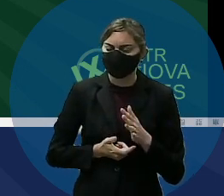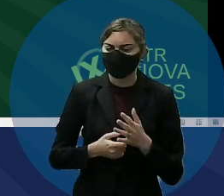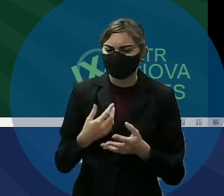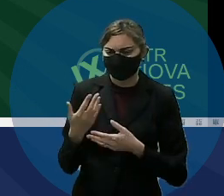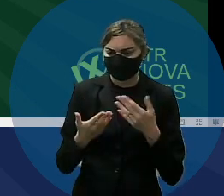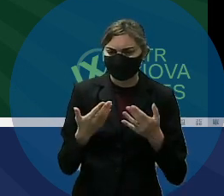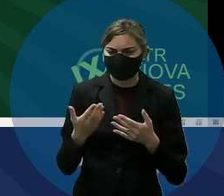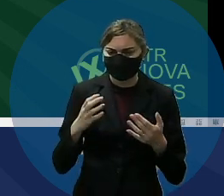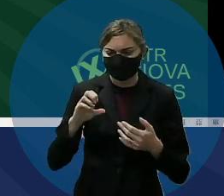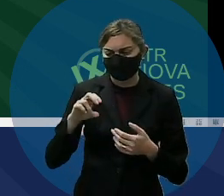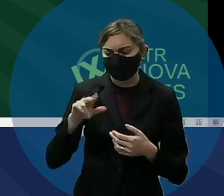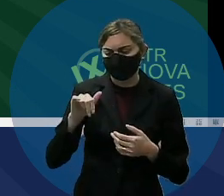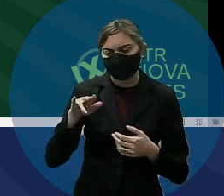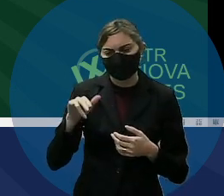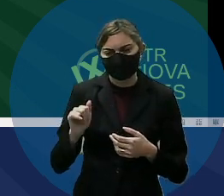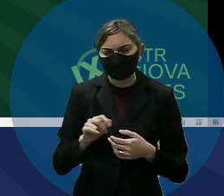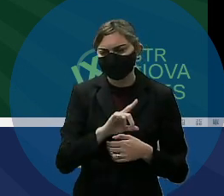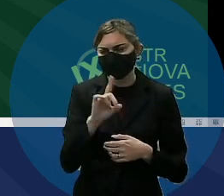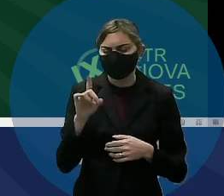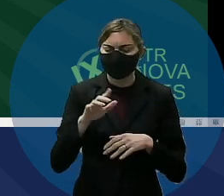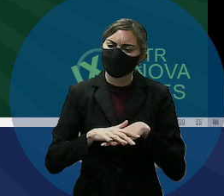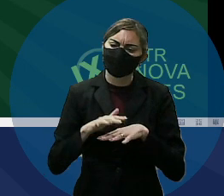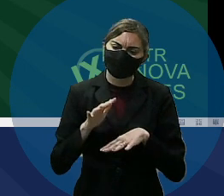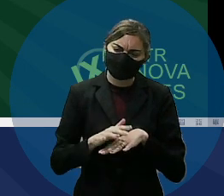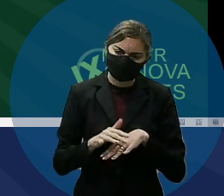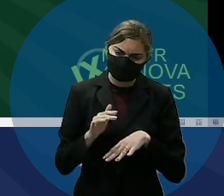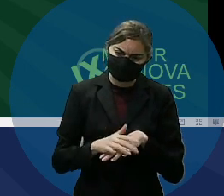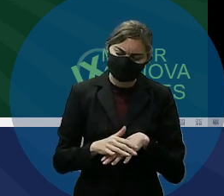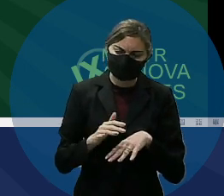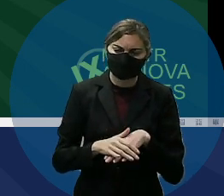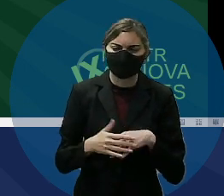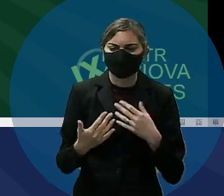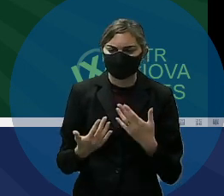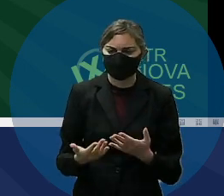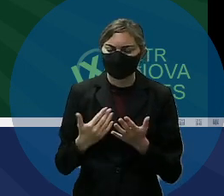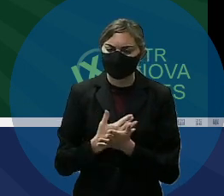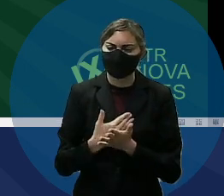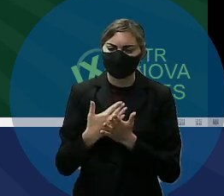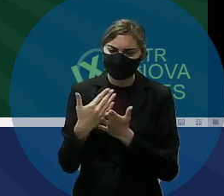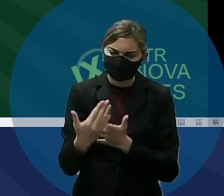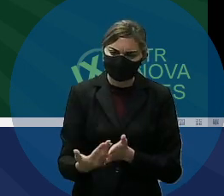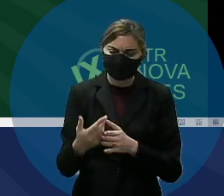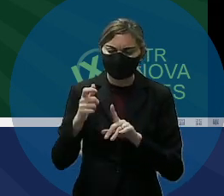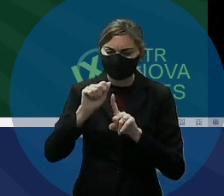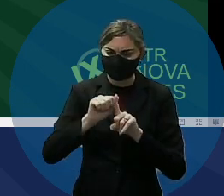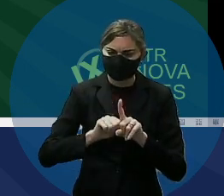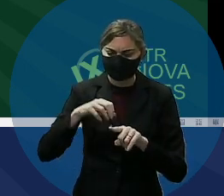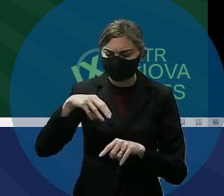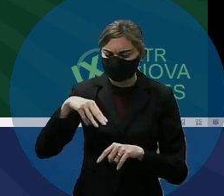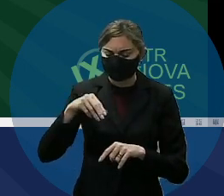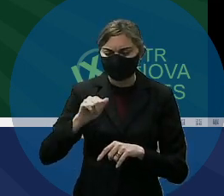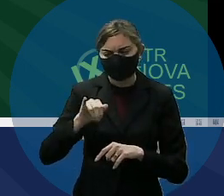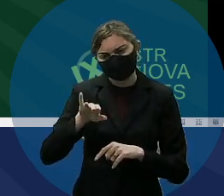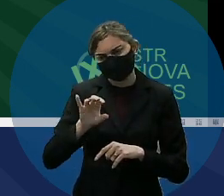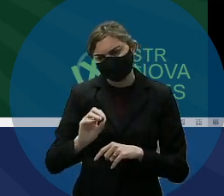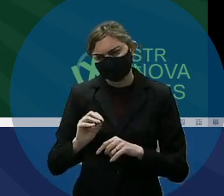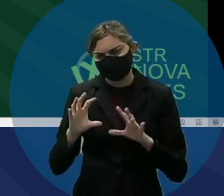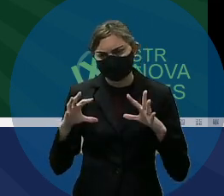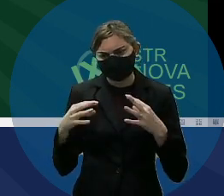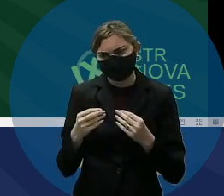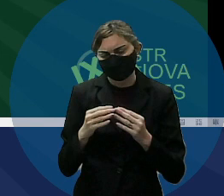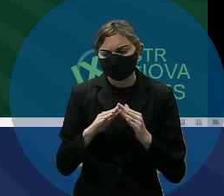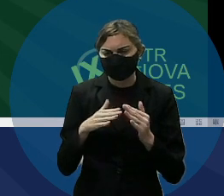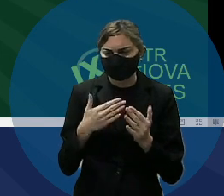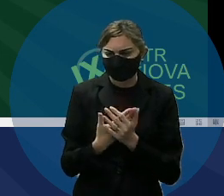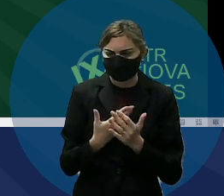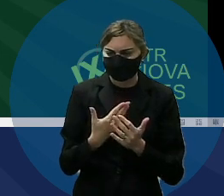culminância no Dia da Matemática, que foi vivenciado no mês de maio. Como todas as escolas